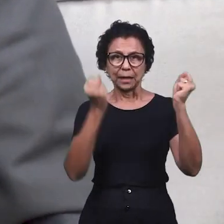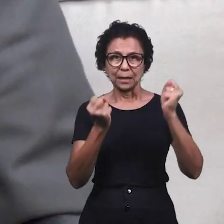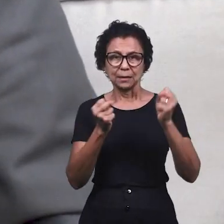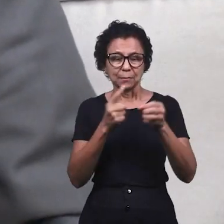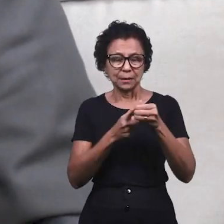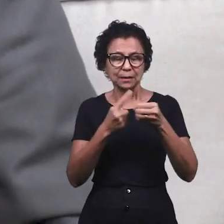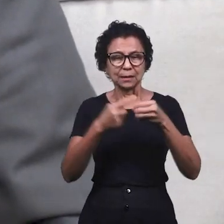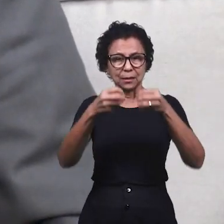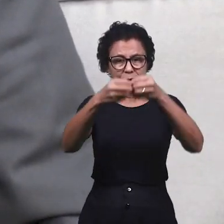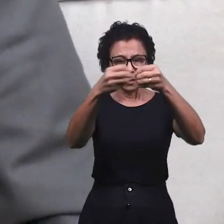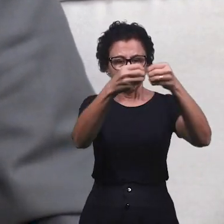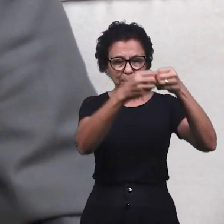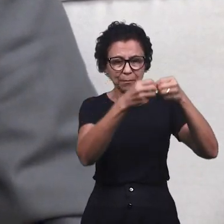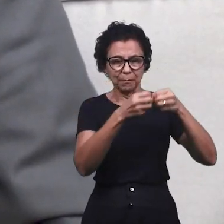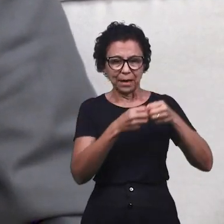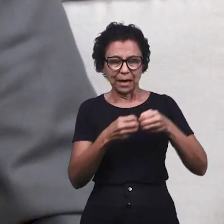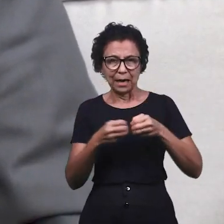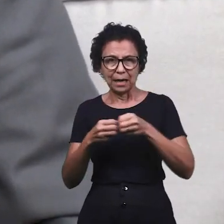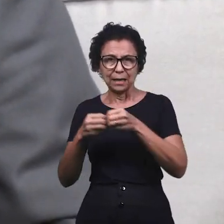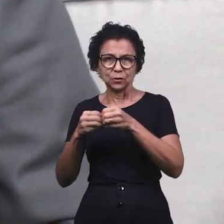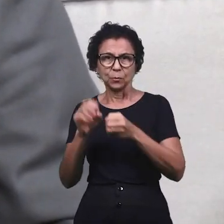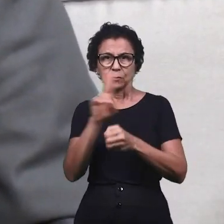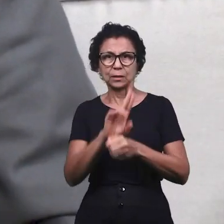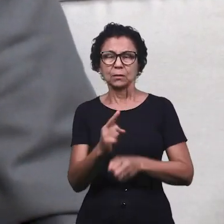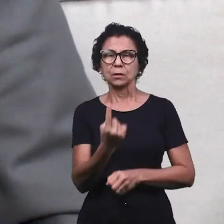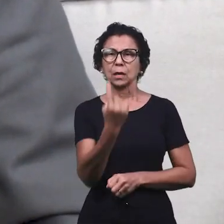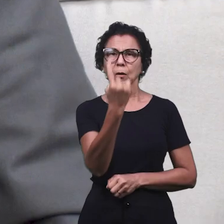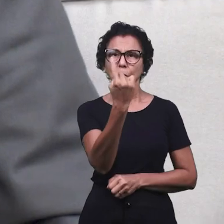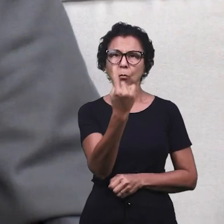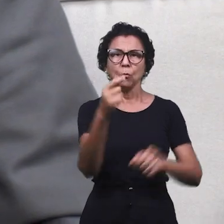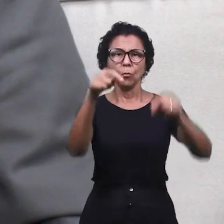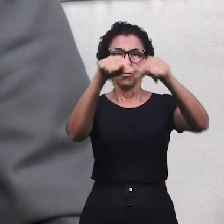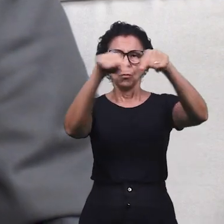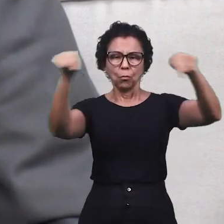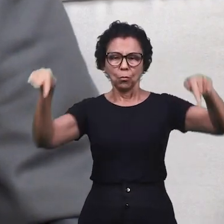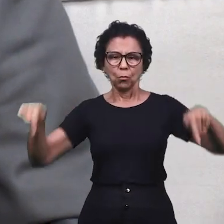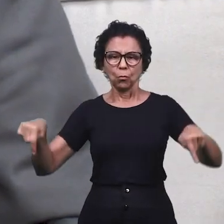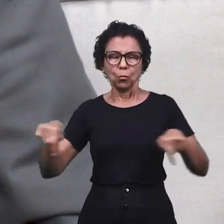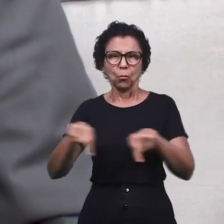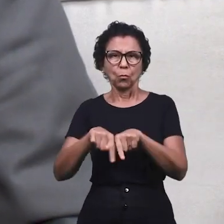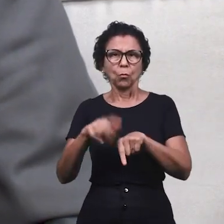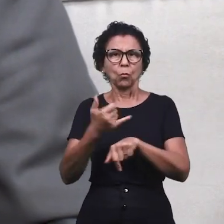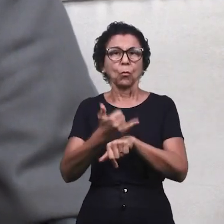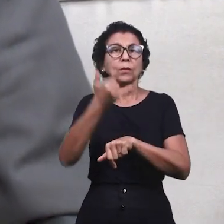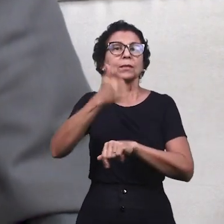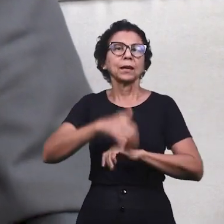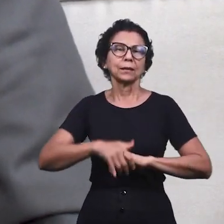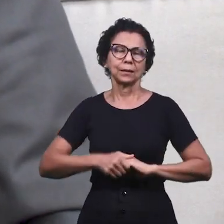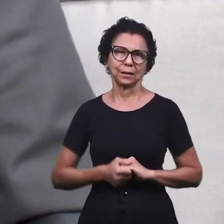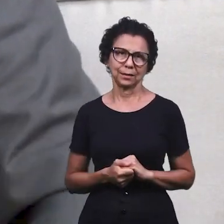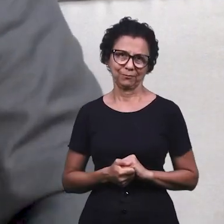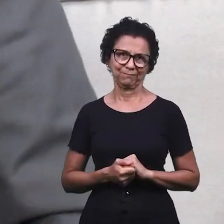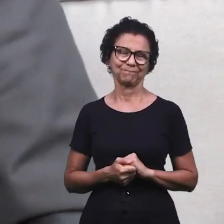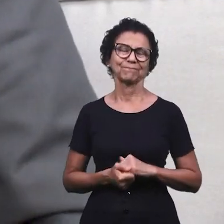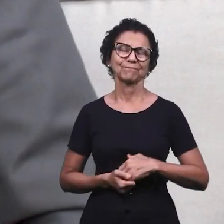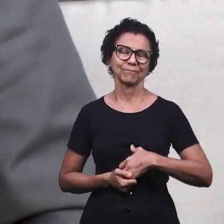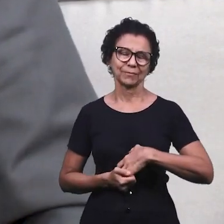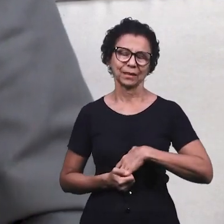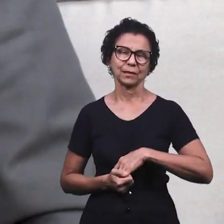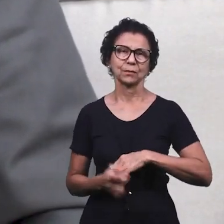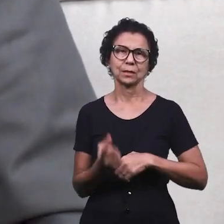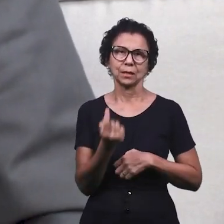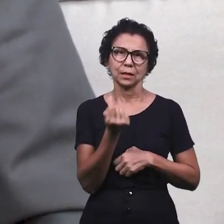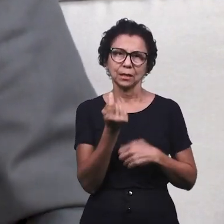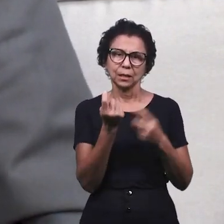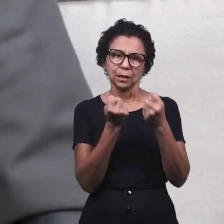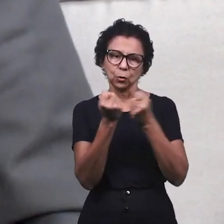container essa rota, porto, né? Sair do mesmo porto, fazer toda a rota planejada, que você consegue sim